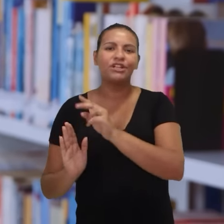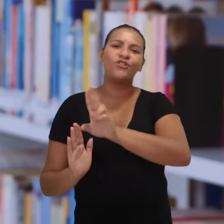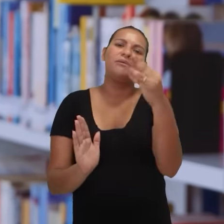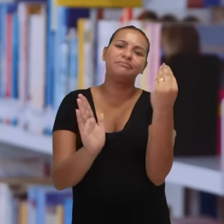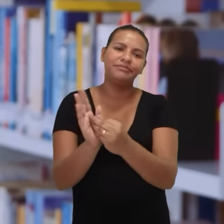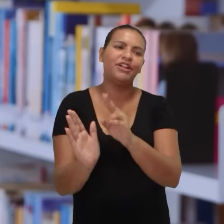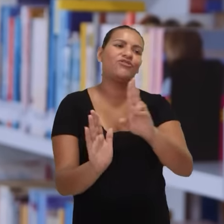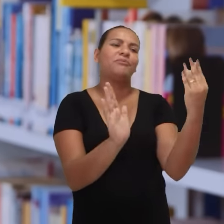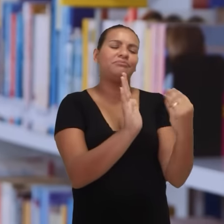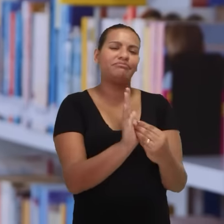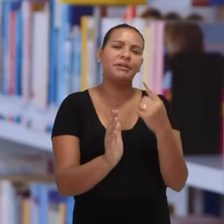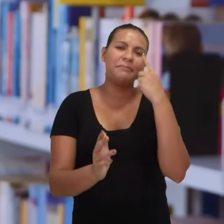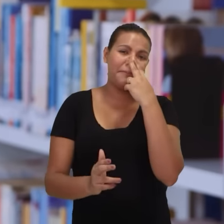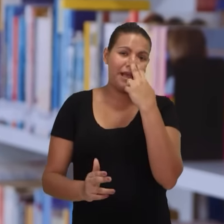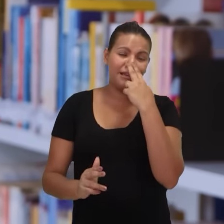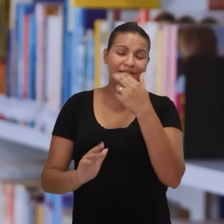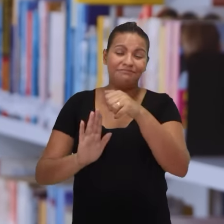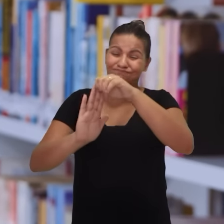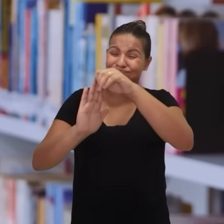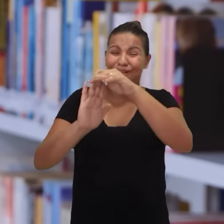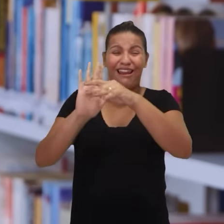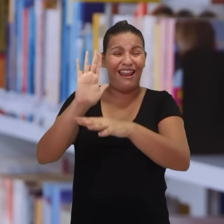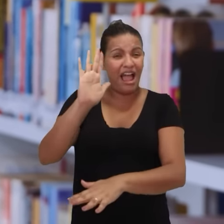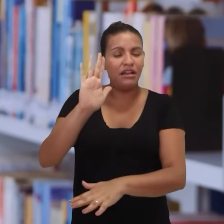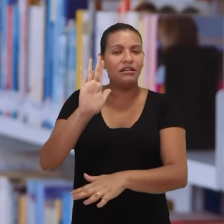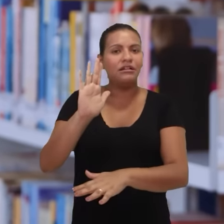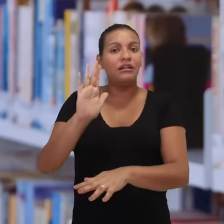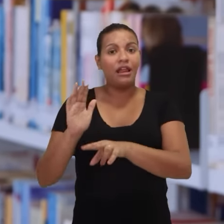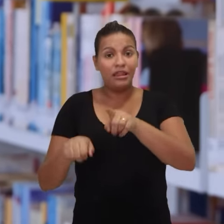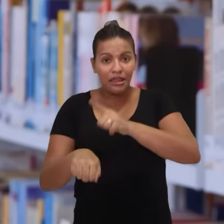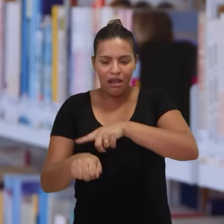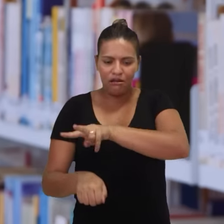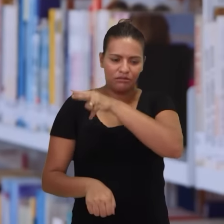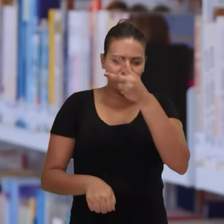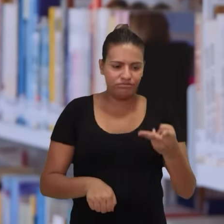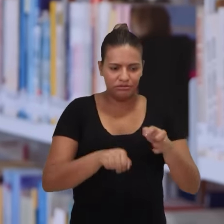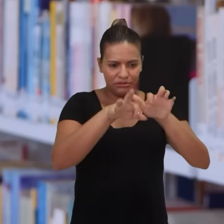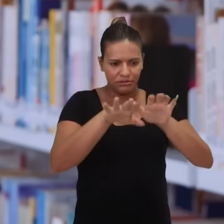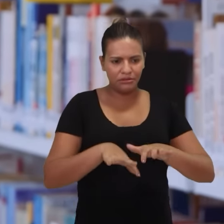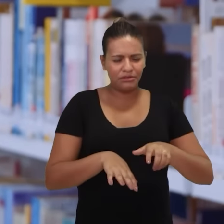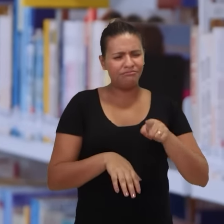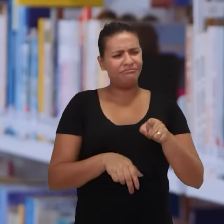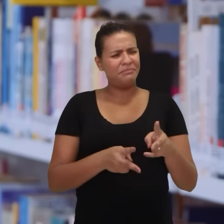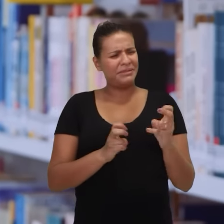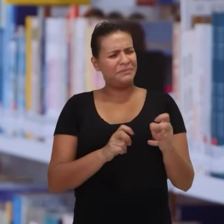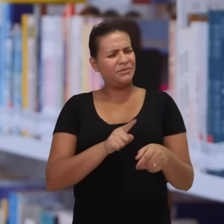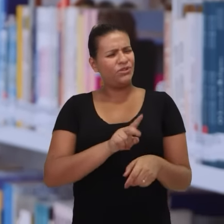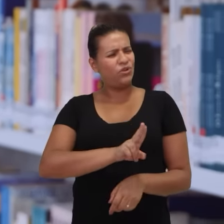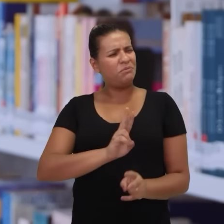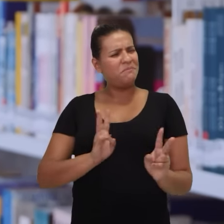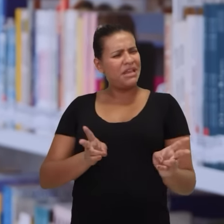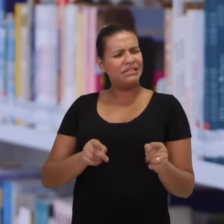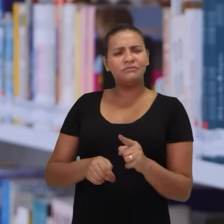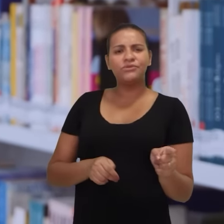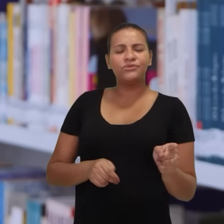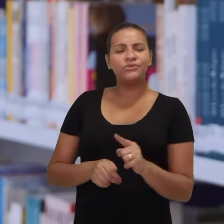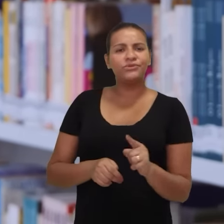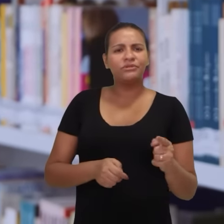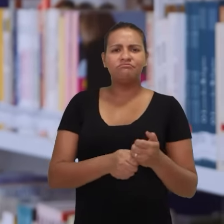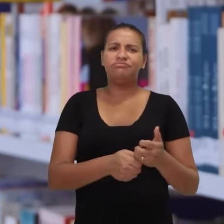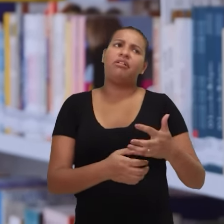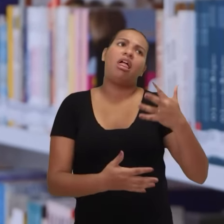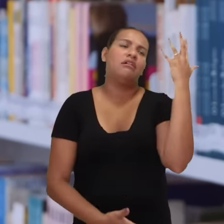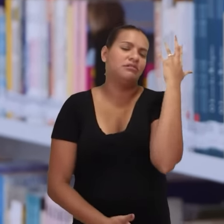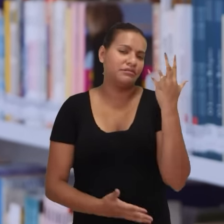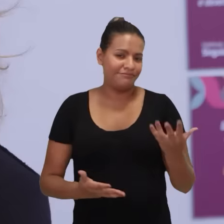atuar mais. Com esse processo, a gente começou também a ter uma relação com os pais de oferecimento